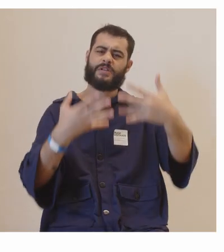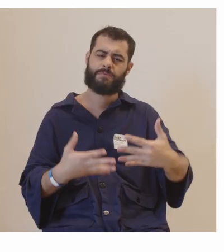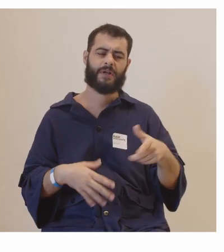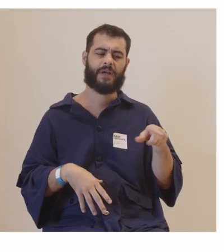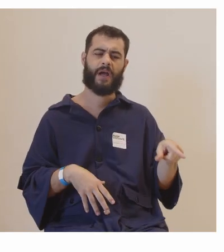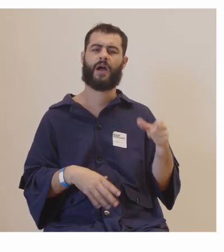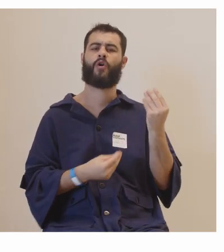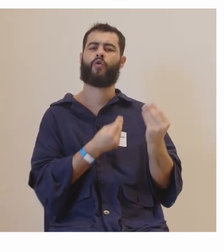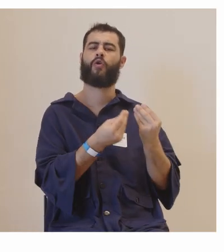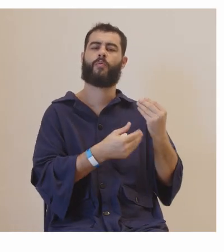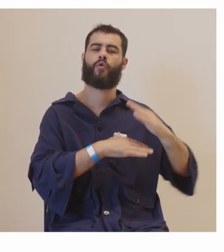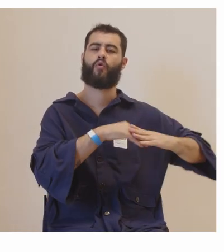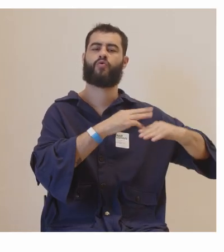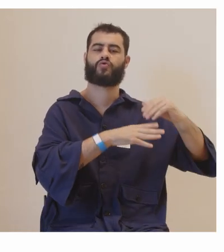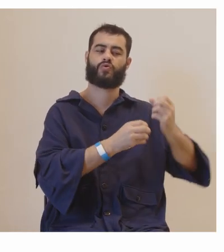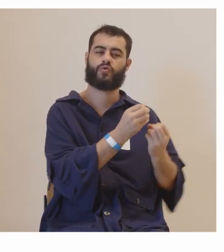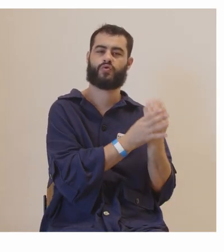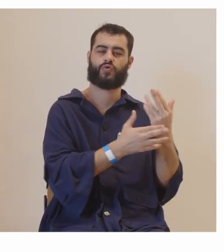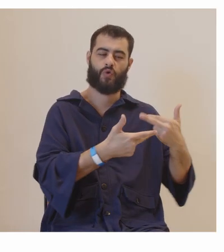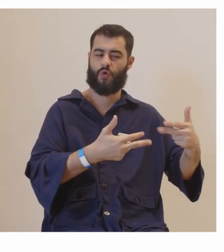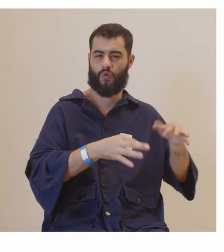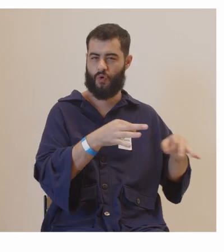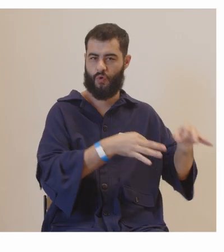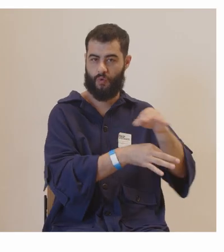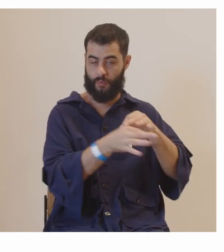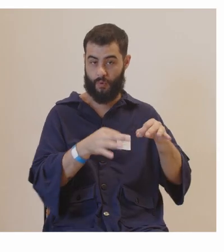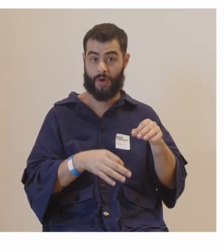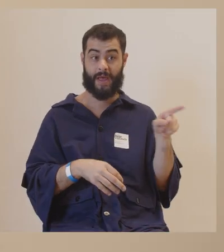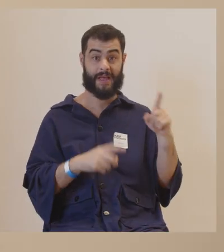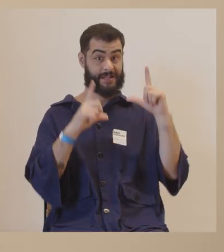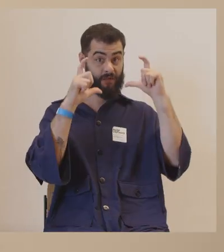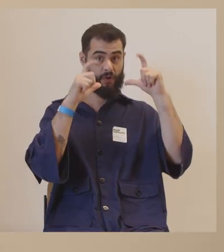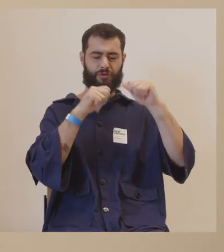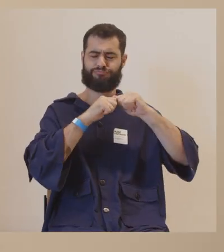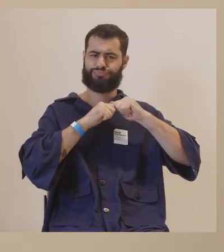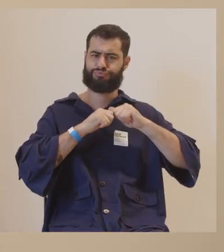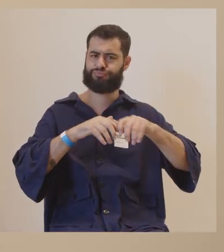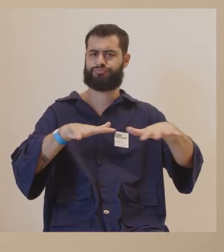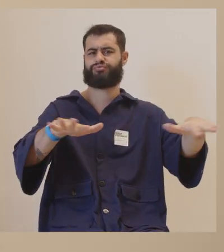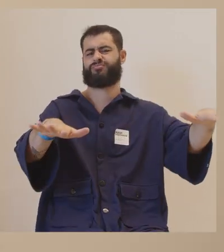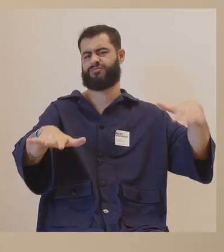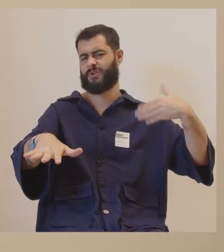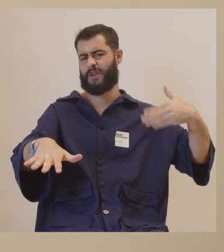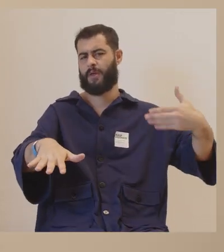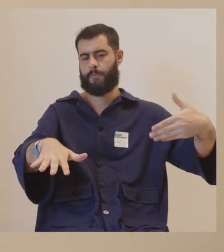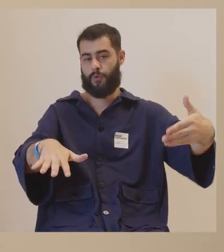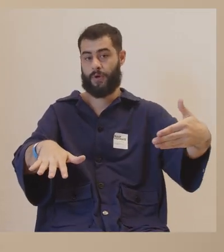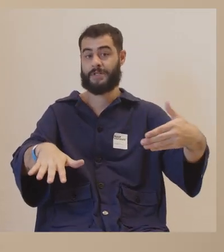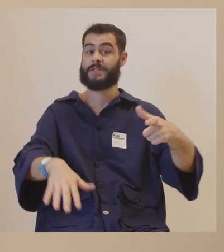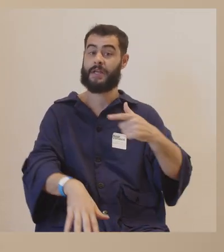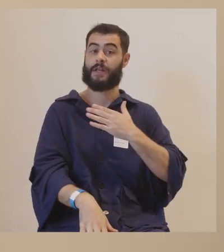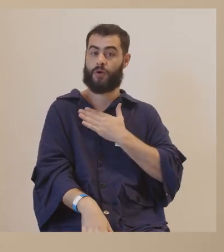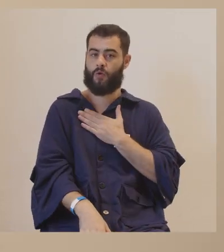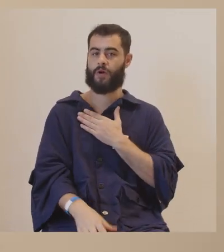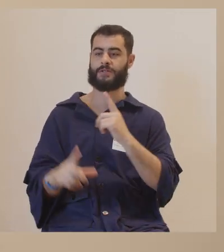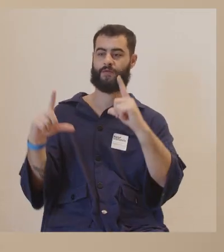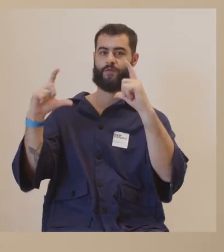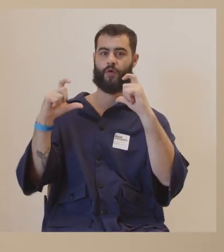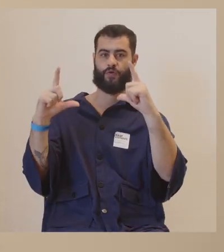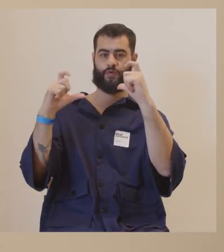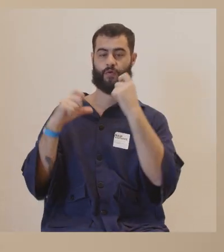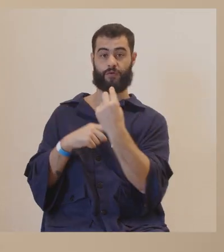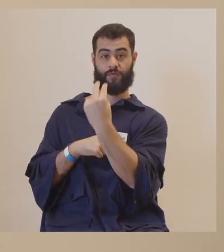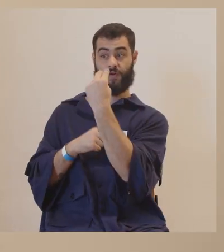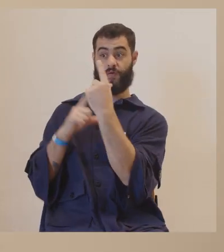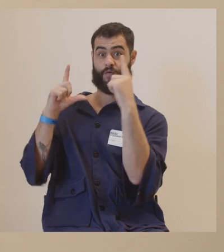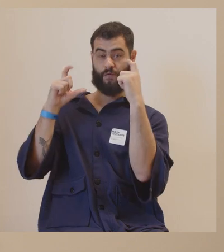atenção para vocês que essas imagens são imagens que depois tiveram uma circulação enorme, e ele se faz fotografar o tempo todo nesse jardim, tanto